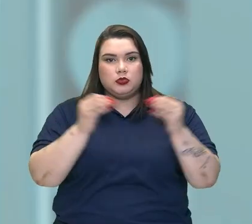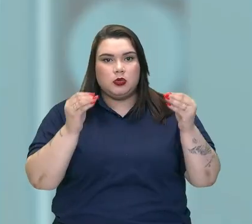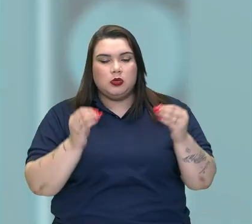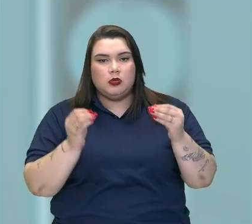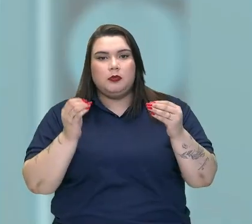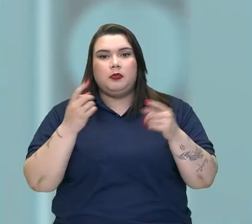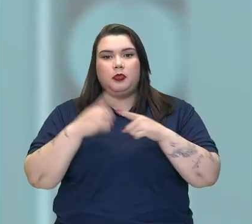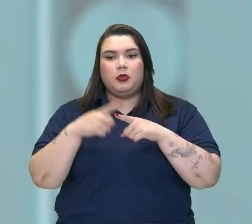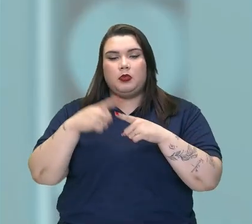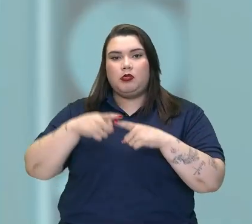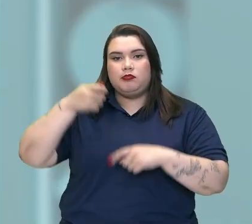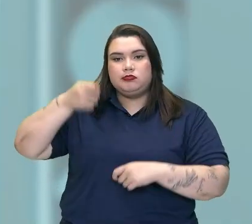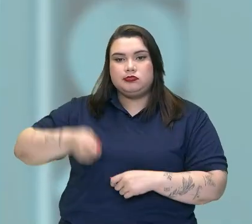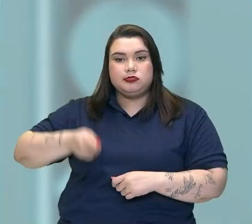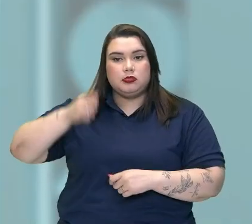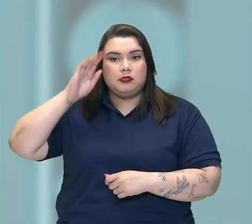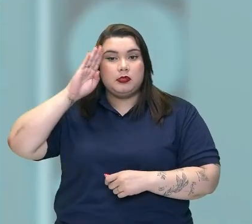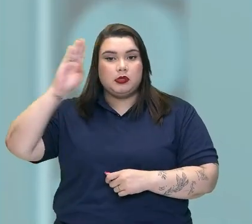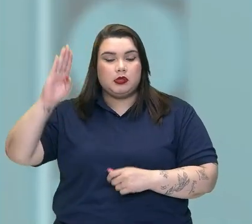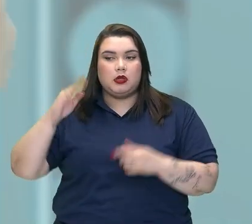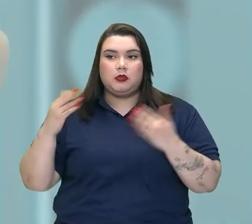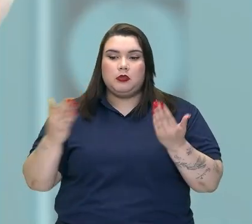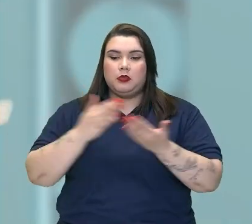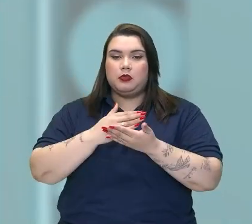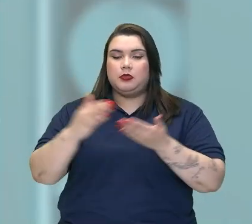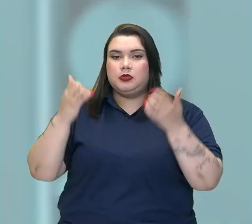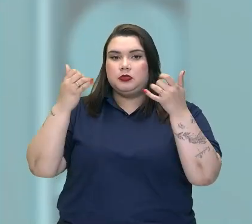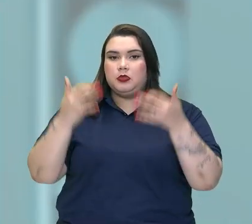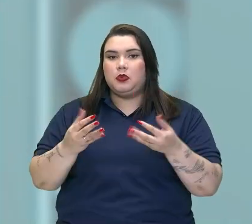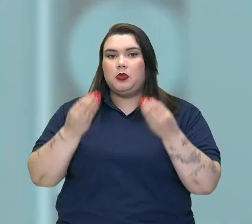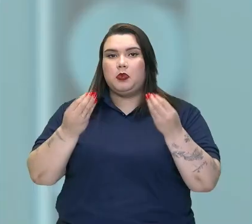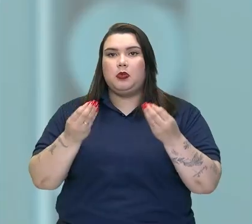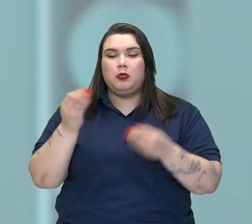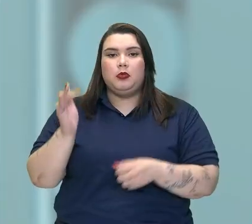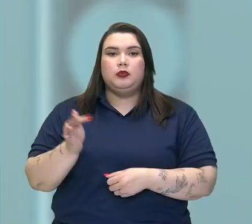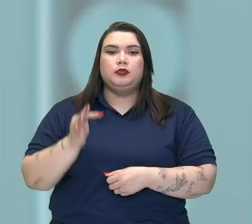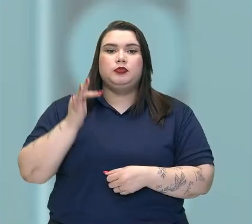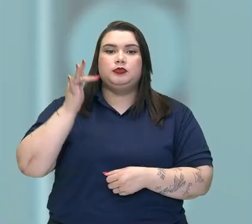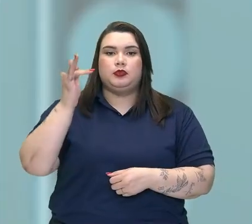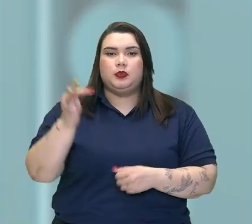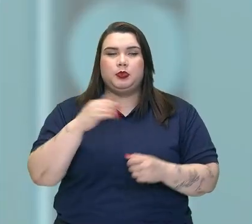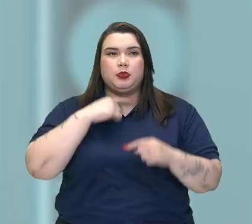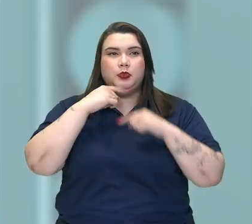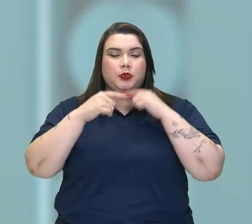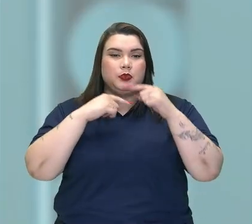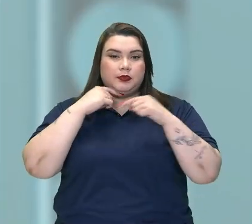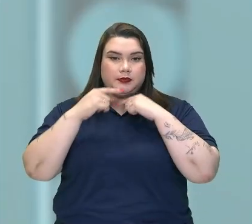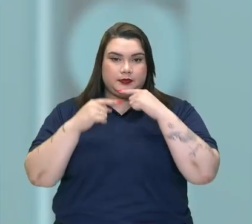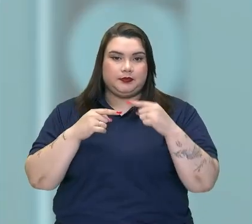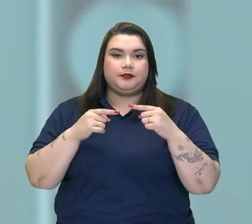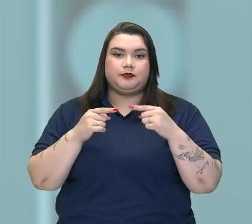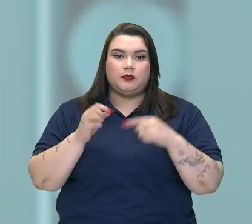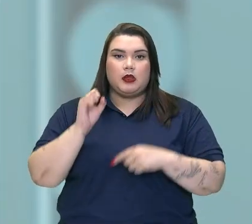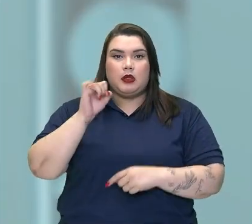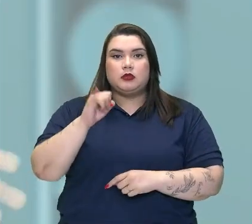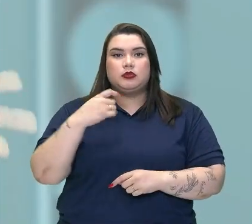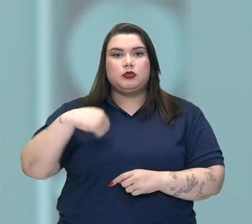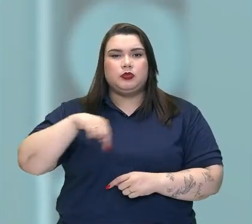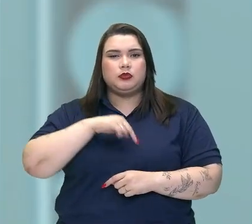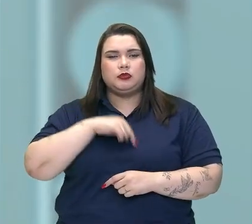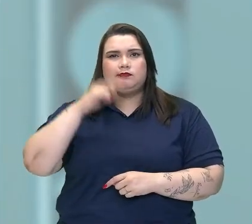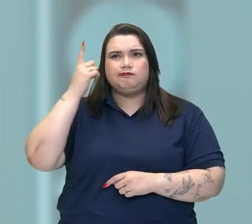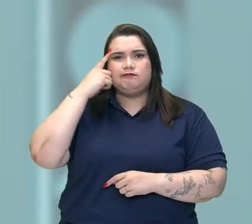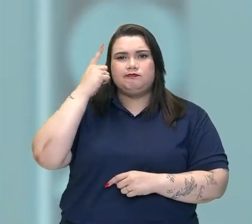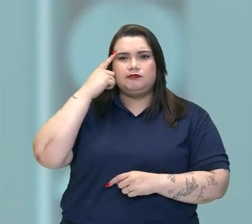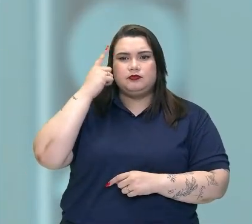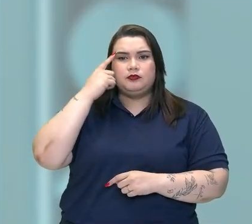militar mesmo. E aí elas começam a dizer: afinal, como será o futuro? Essas dúvidas e incertezas. E se a gente pensar na